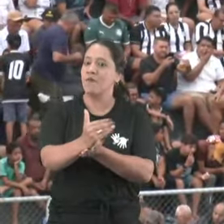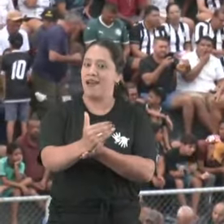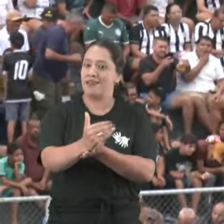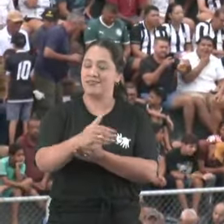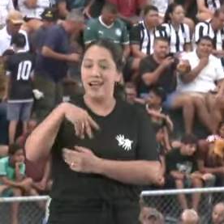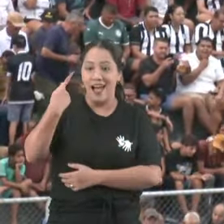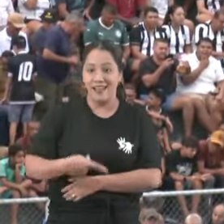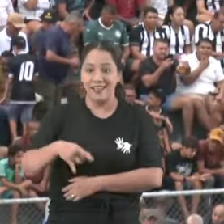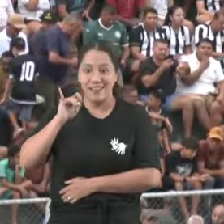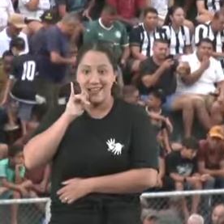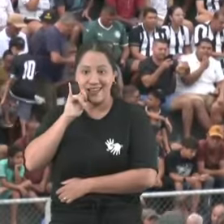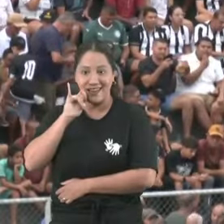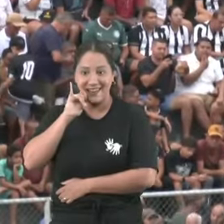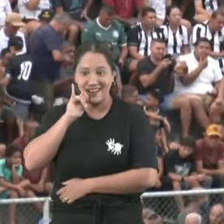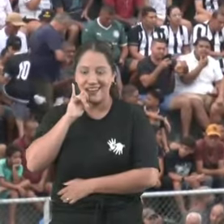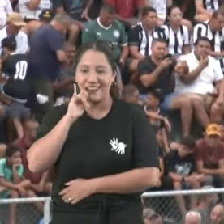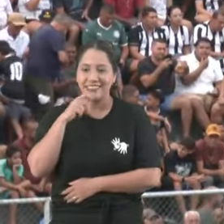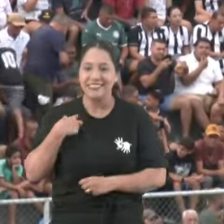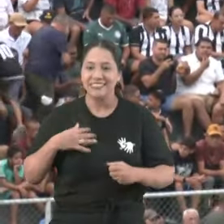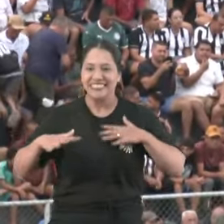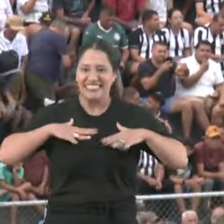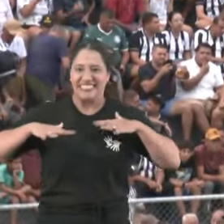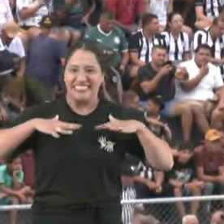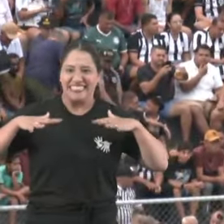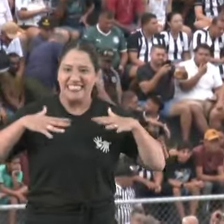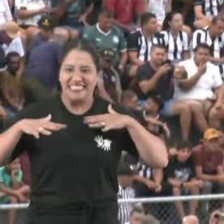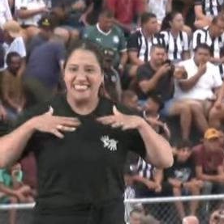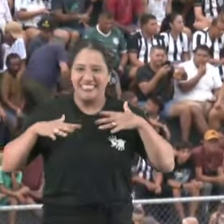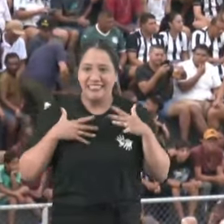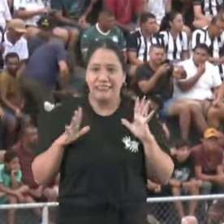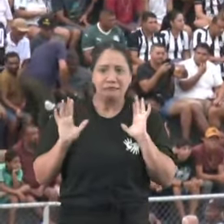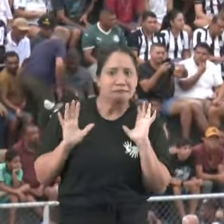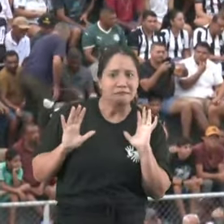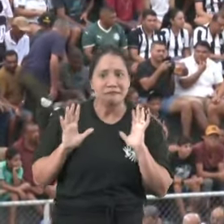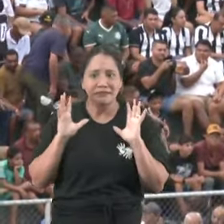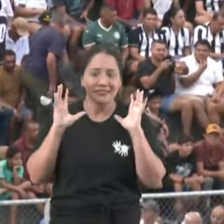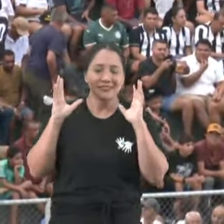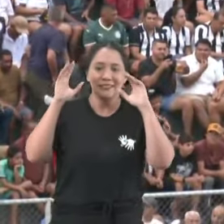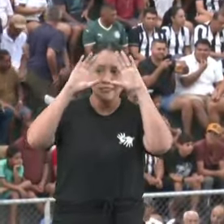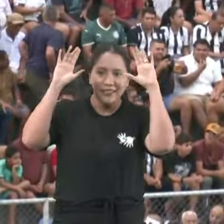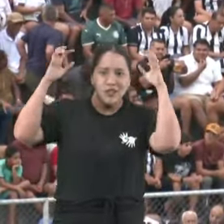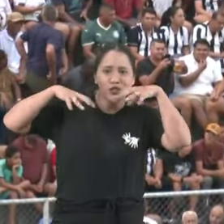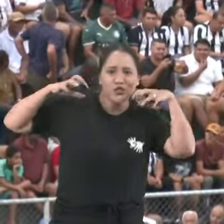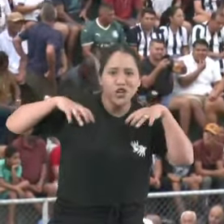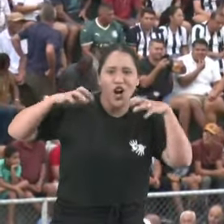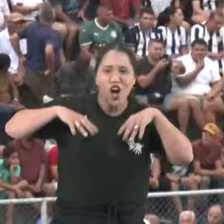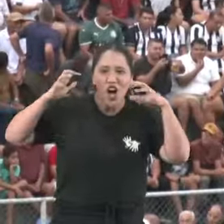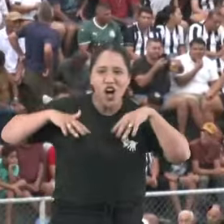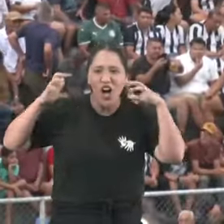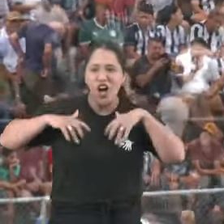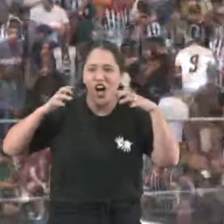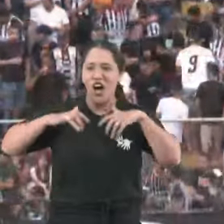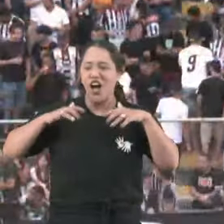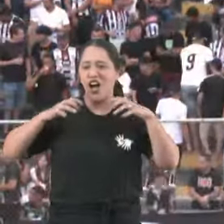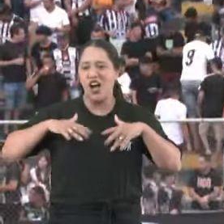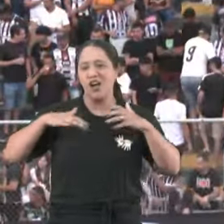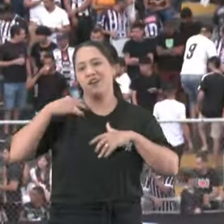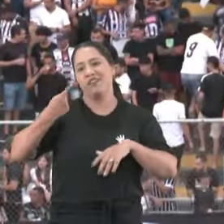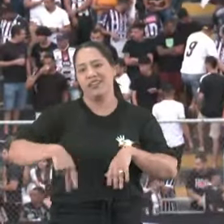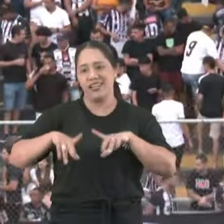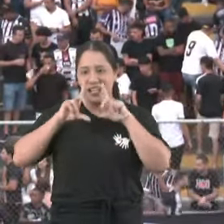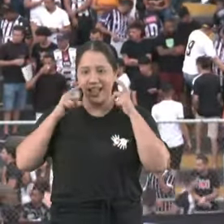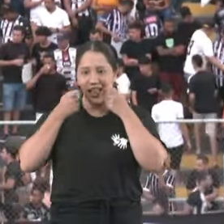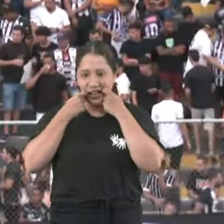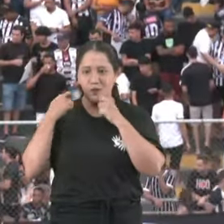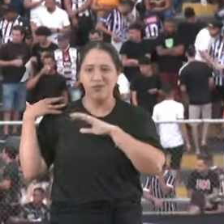aqui em Arapiraca. Num clima meio mal assombrado, bem verdade, né? Chove bastante em boa parte de Alagoas